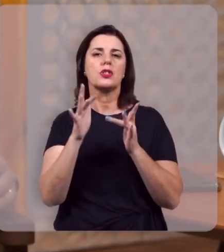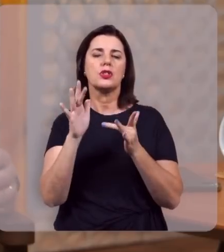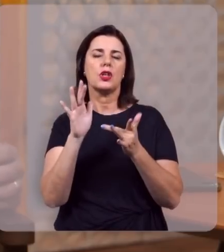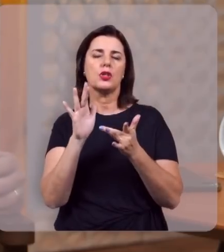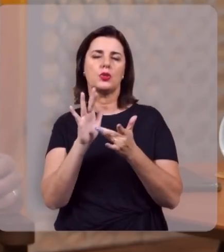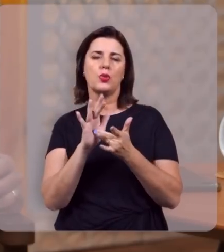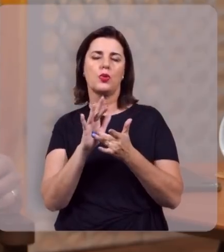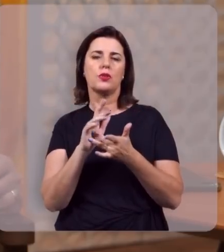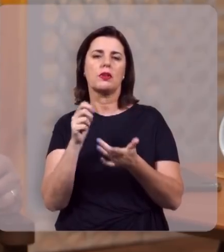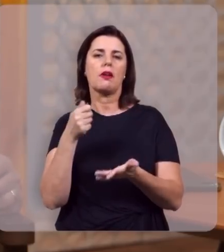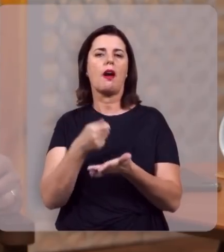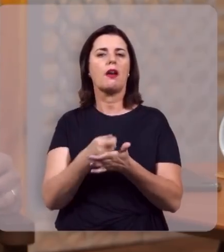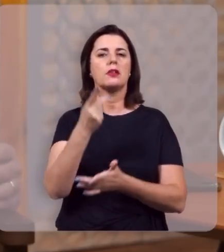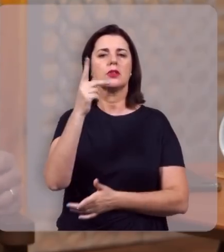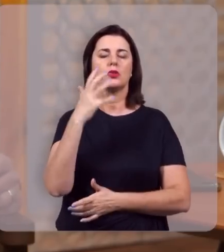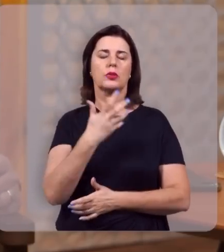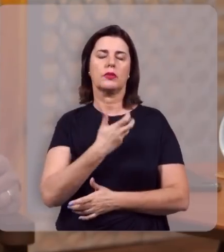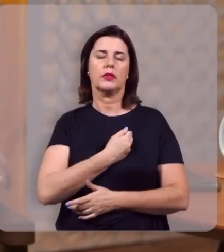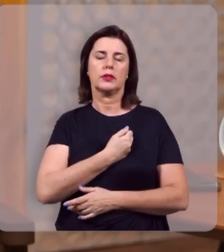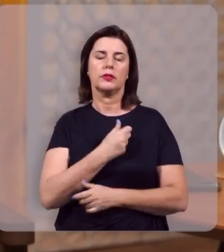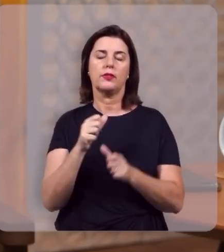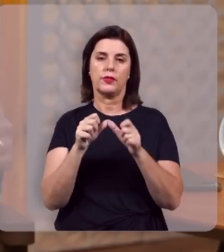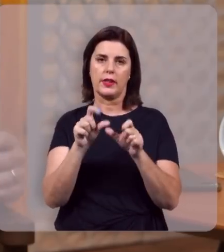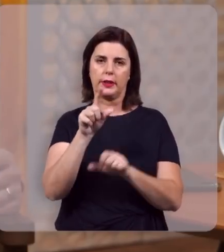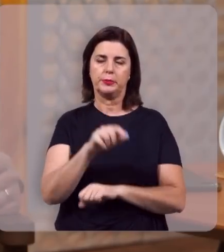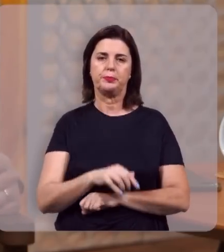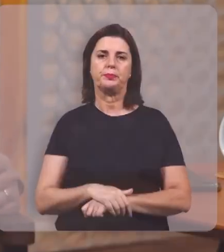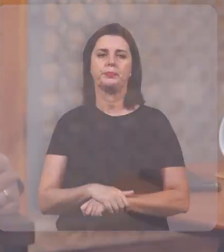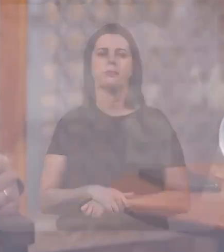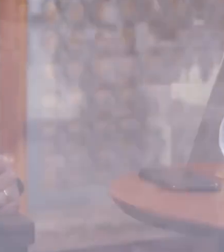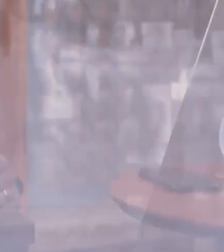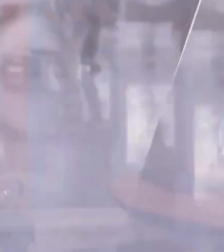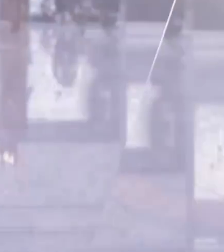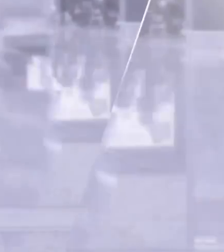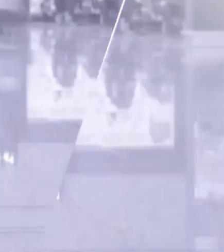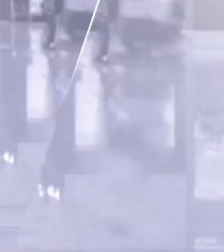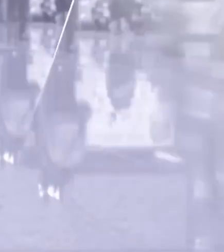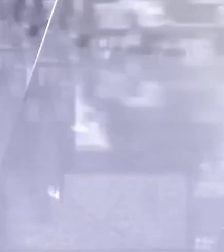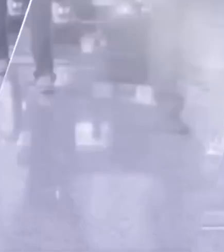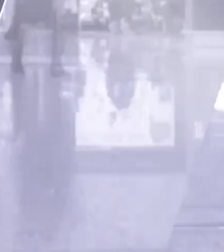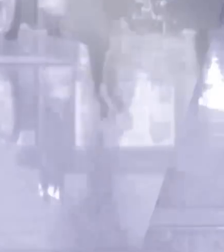Jesus, aquele que garante a sua salvação. Não sai daí.